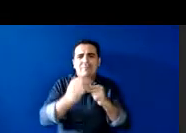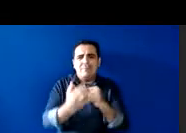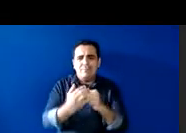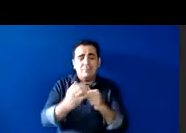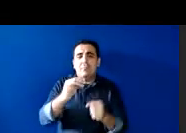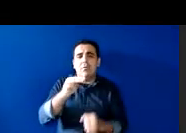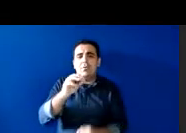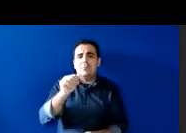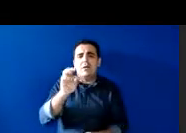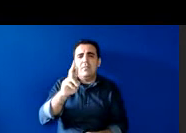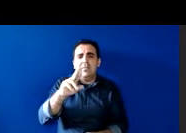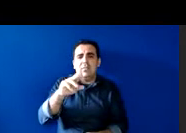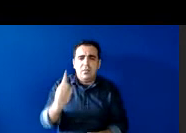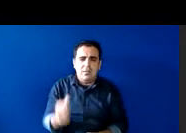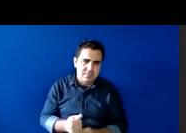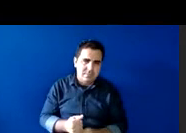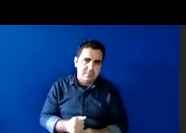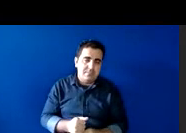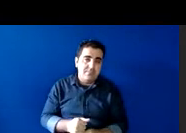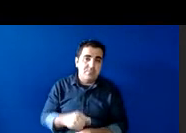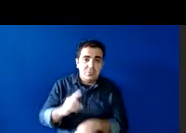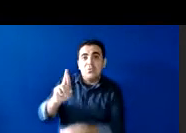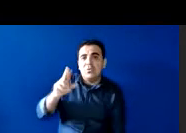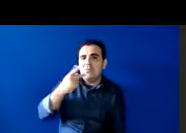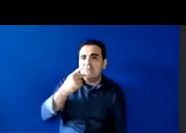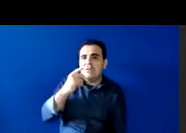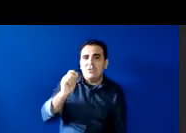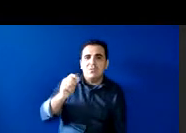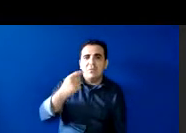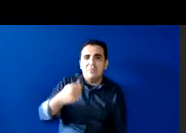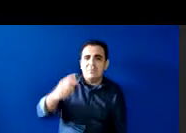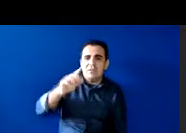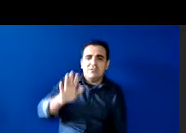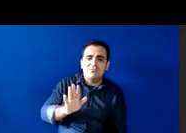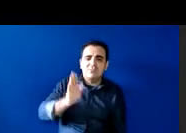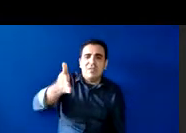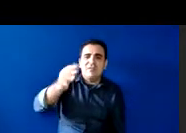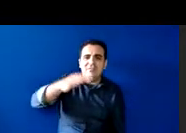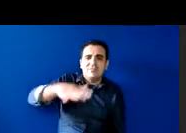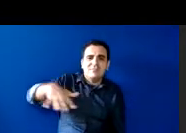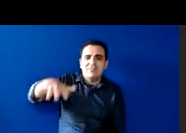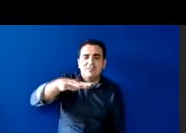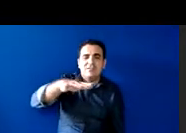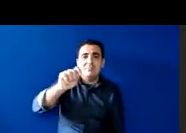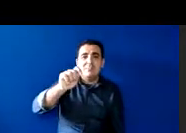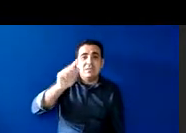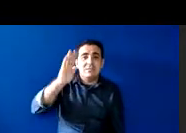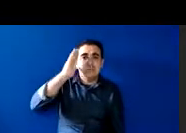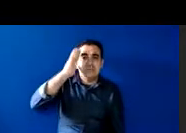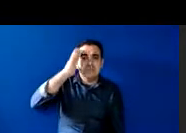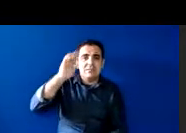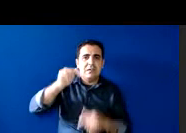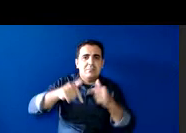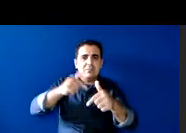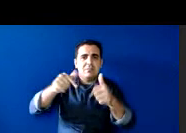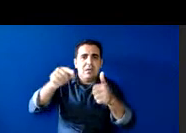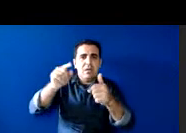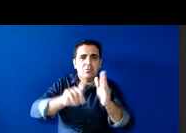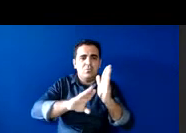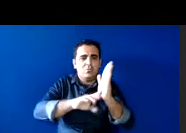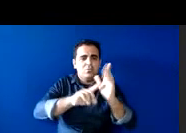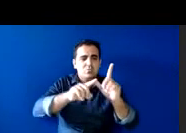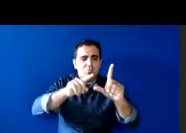o Dr. Marcos falou que a gente não precisa ir no território para entender do território, mas nós precisamos trabalhar com indicadores